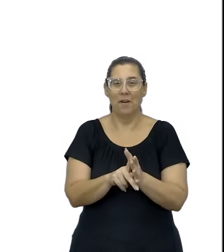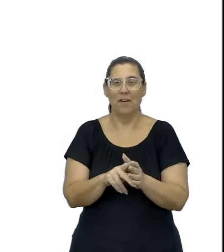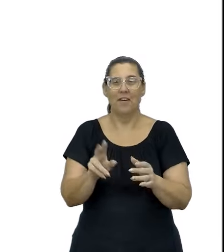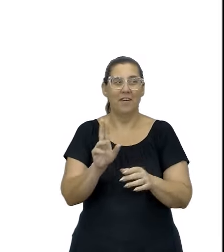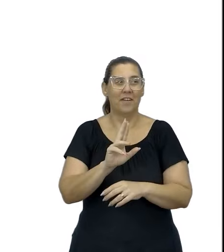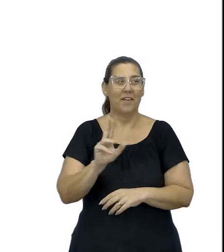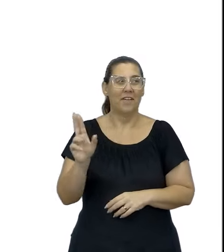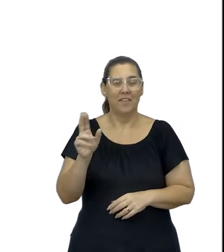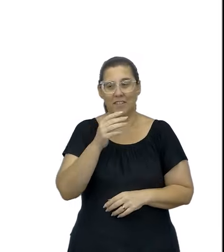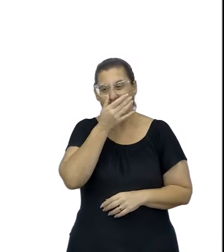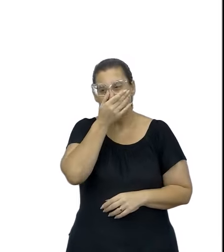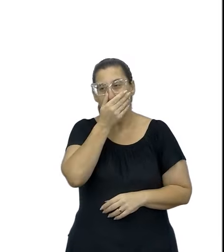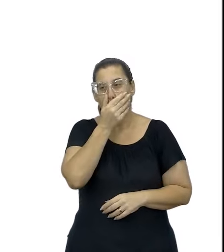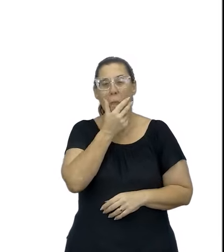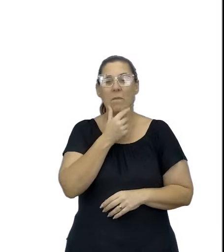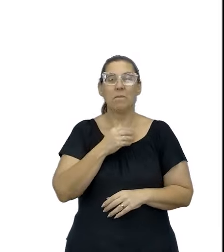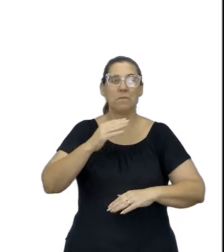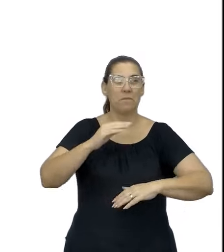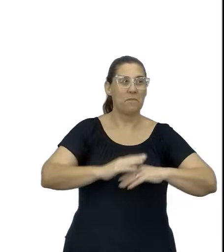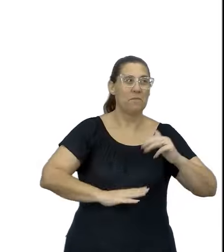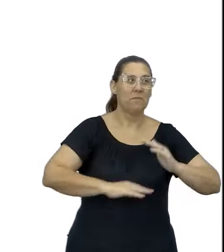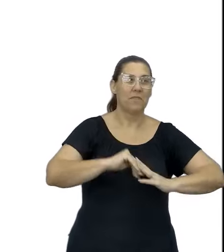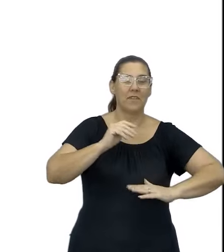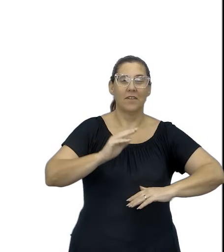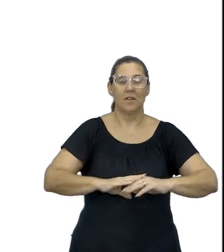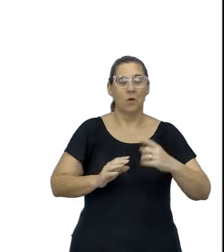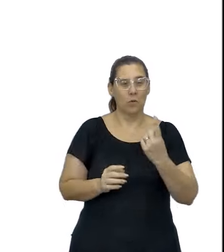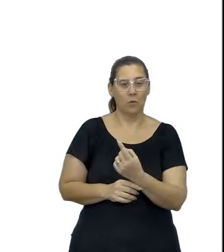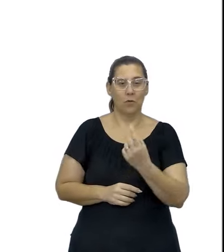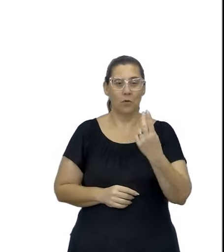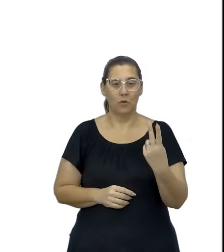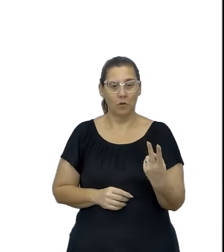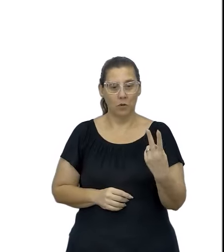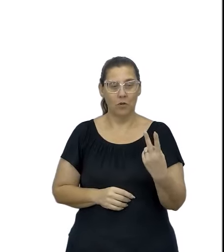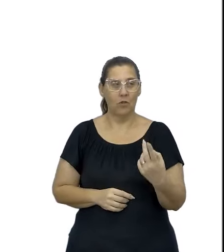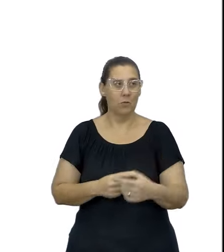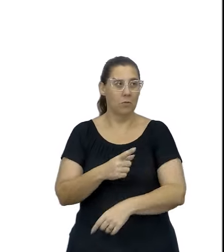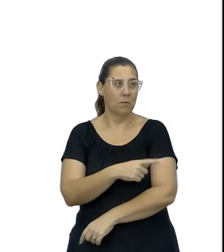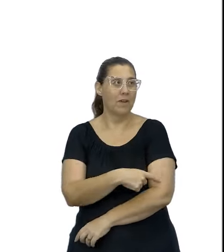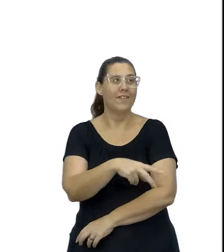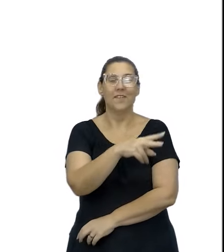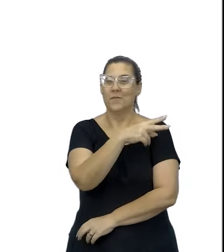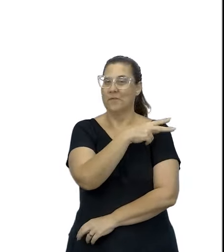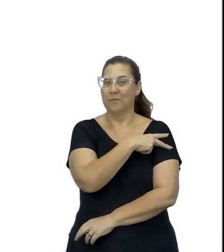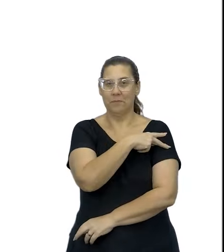colegas, essa habilidade, que é a 1, 2, do primeiro ao segundo ano,